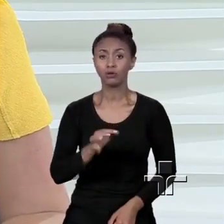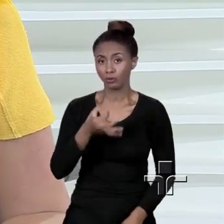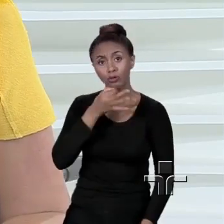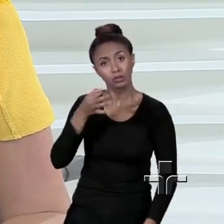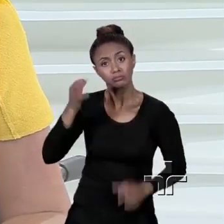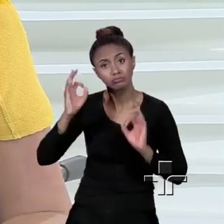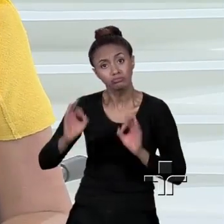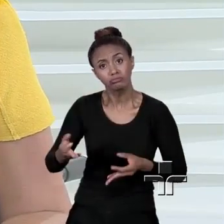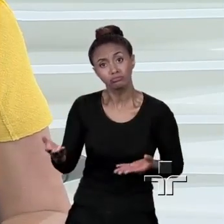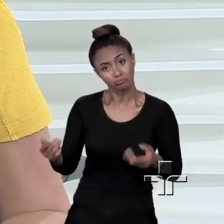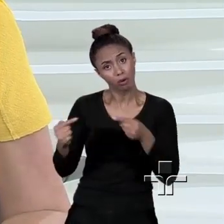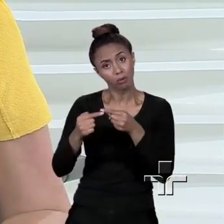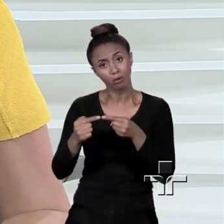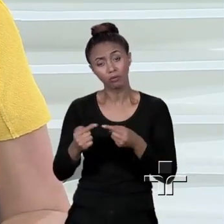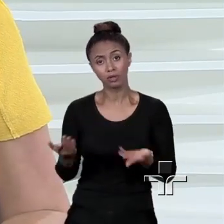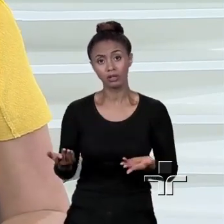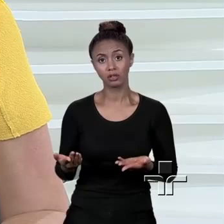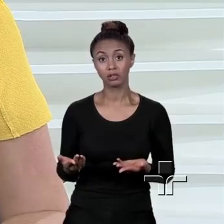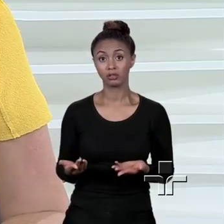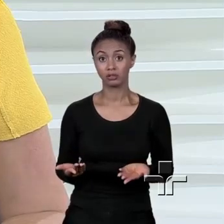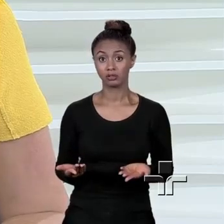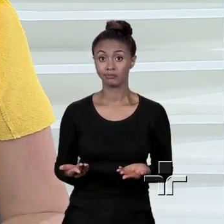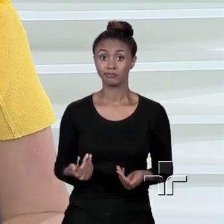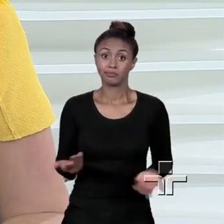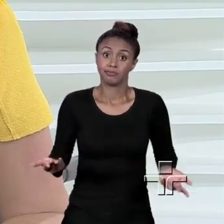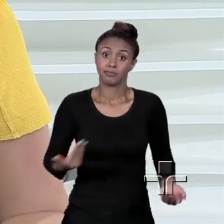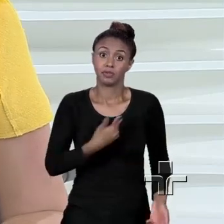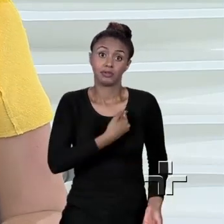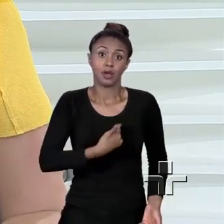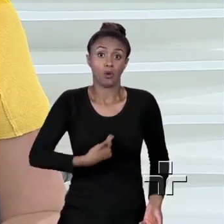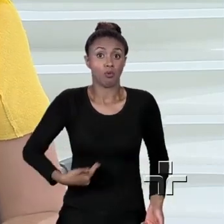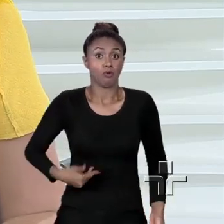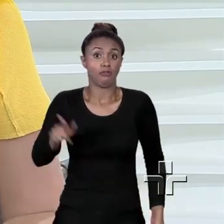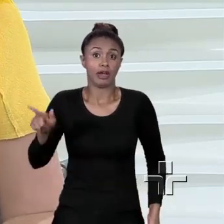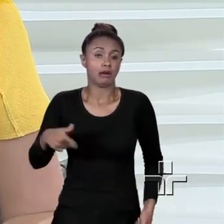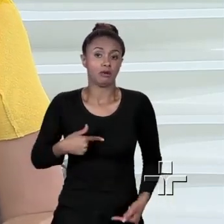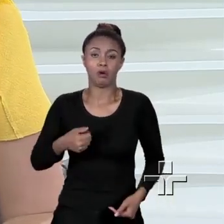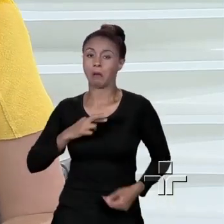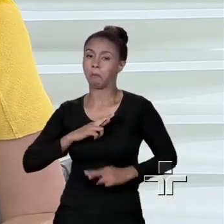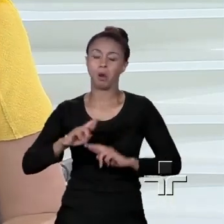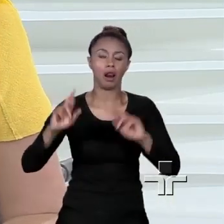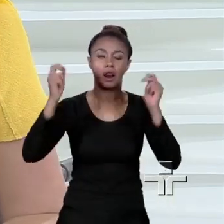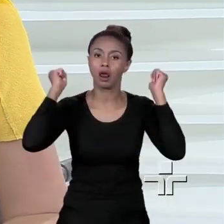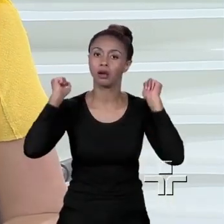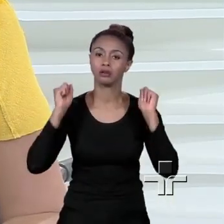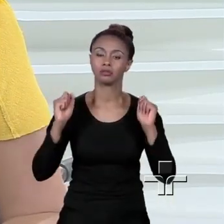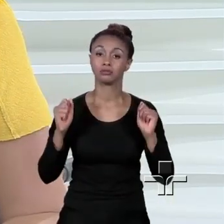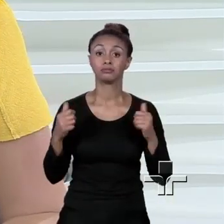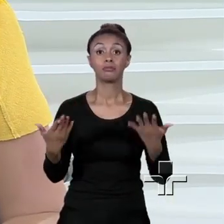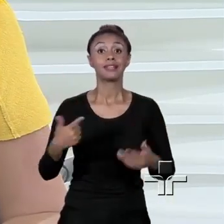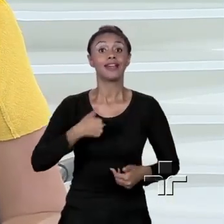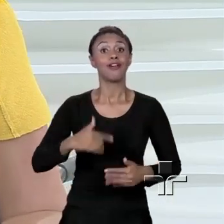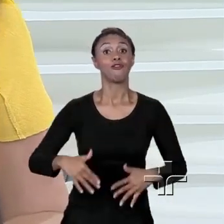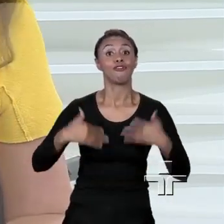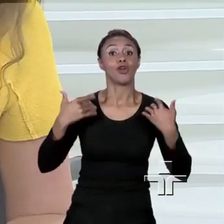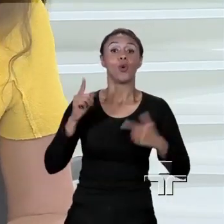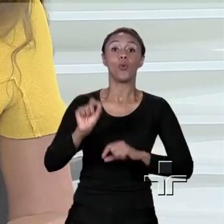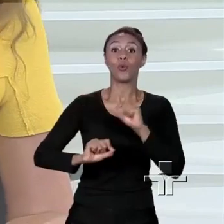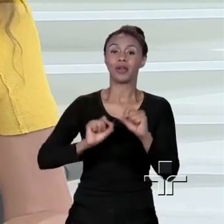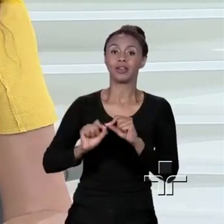procede, né? E o governo teve essa reação. Agora, o que me deixou feliz foi que rapidamente,